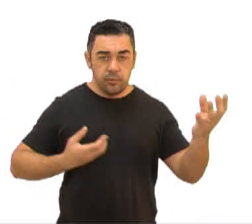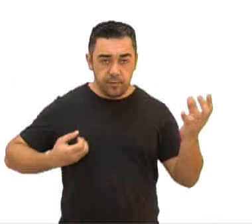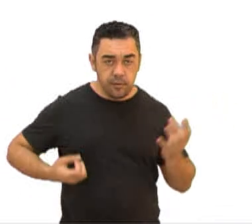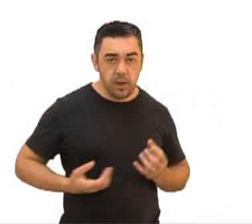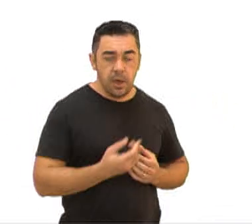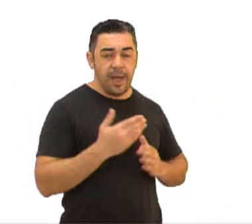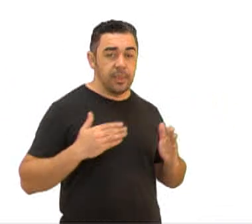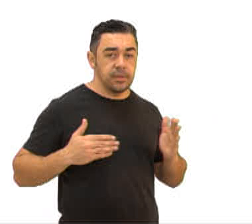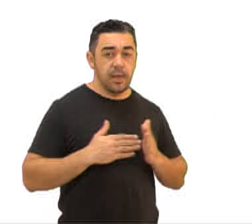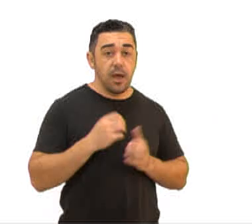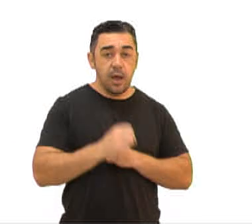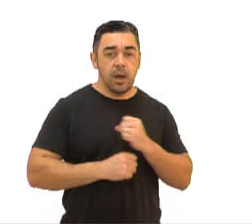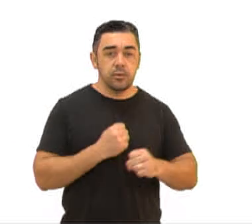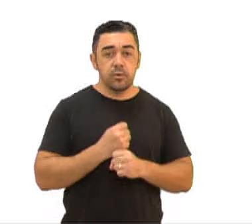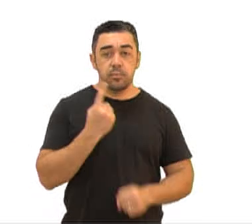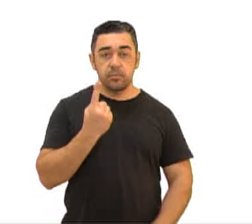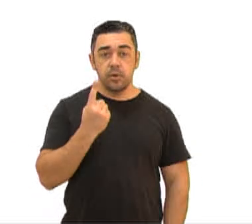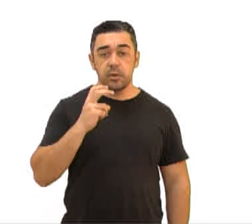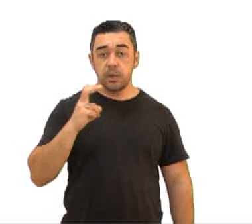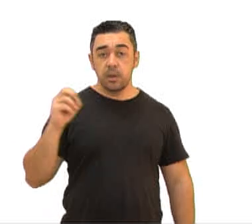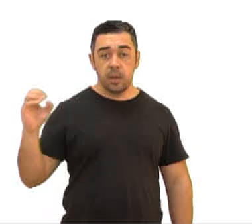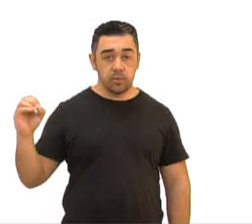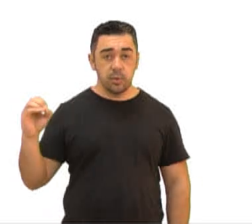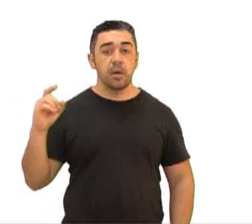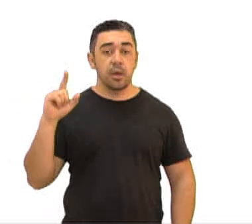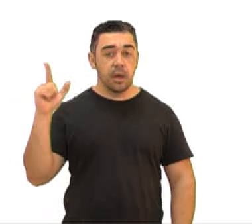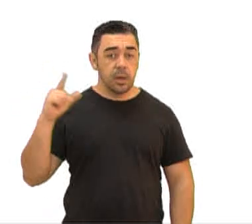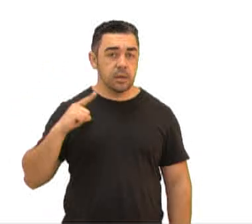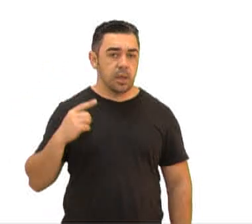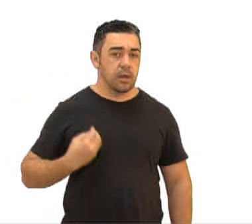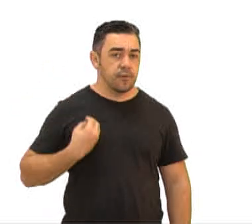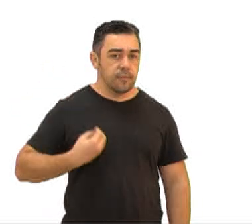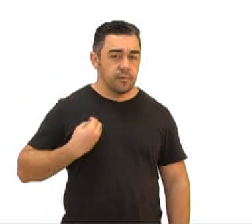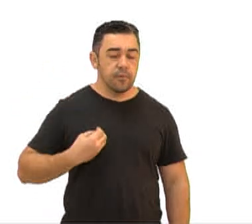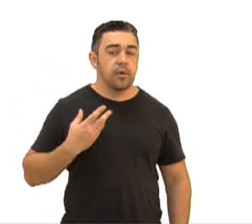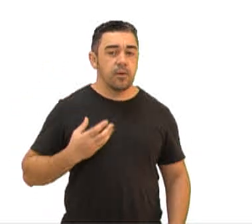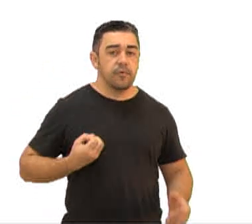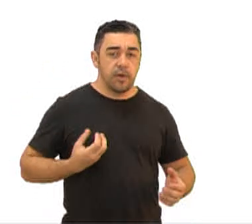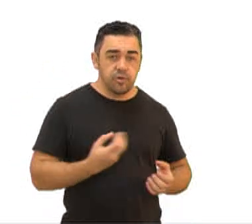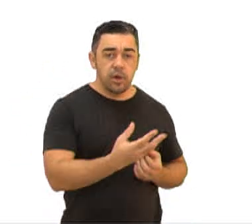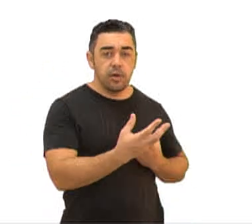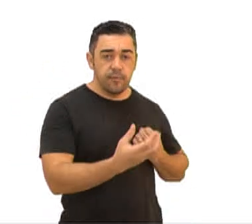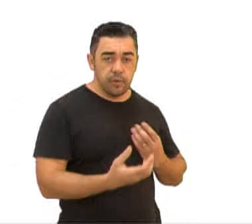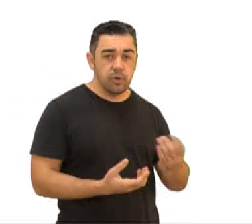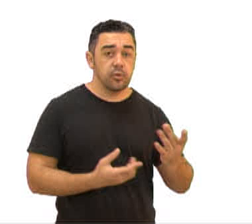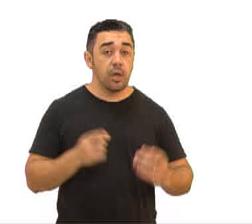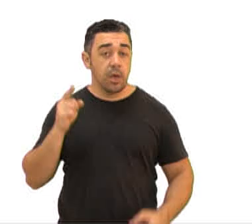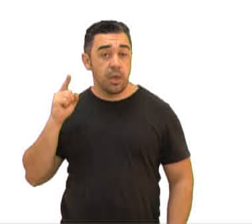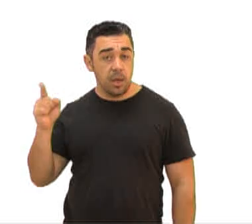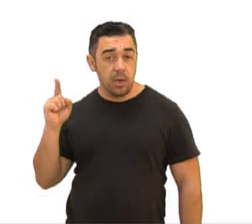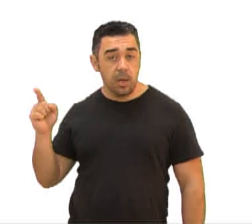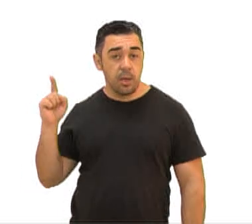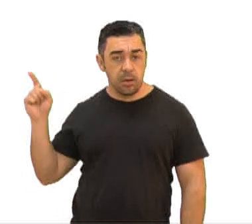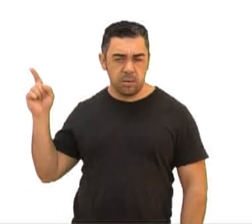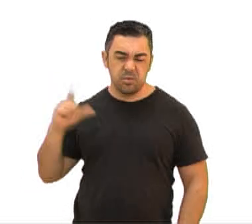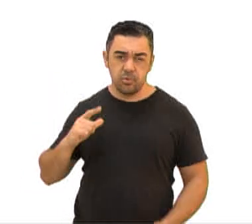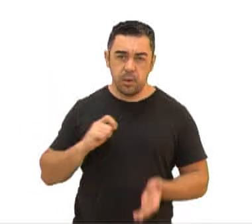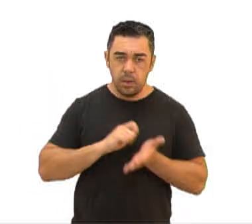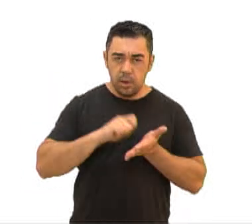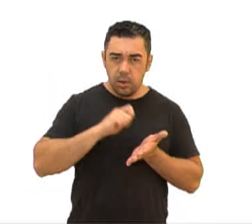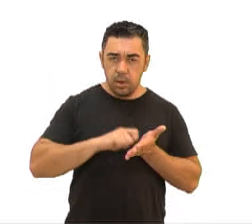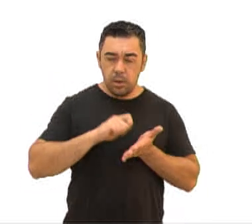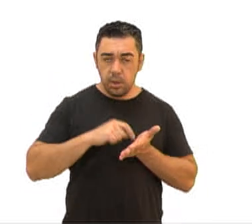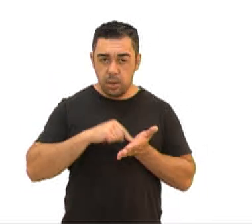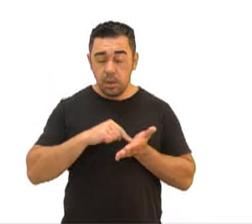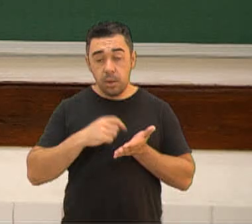de 1500, por exemplo, ele ainda está fazendo viagens. Existem relatos que colocam que o Cristóvão Colombo, nos diários de